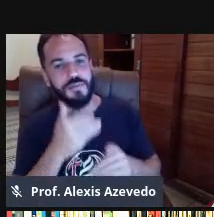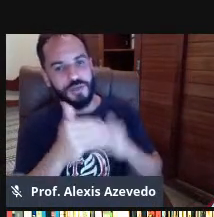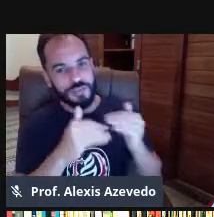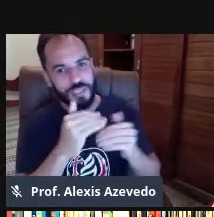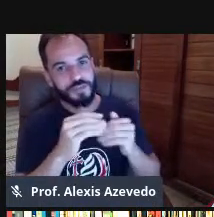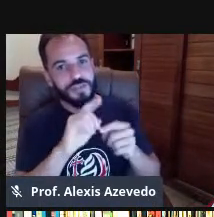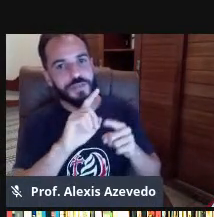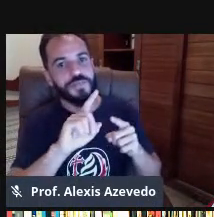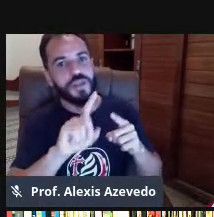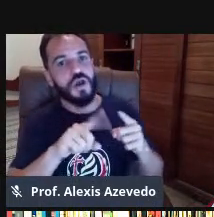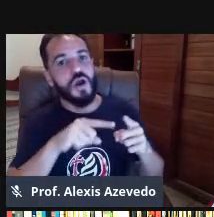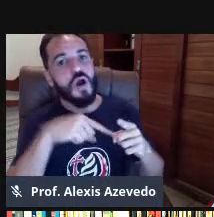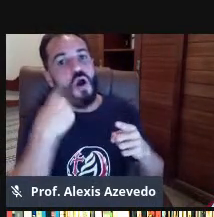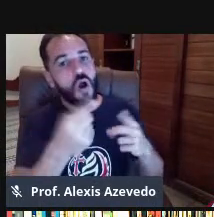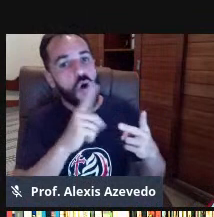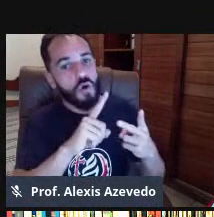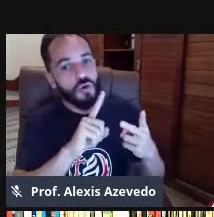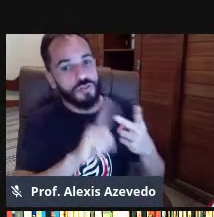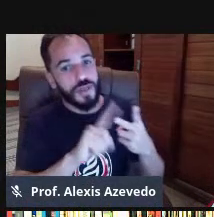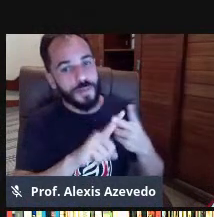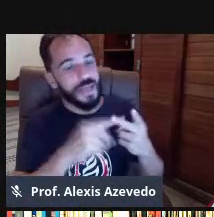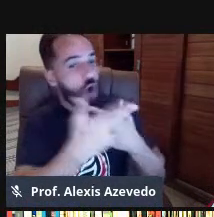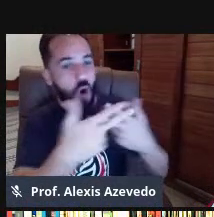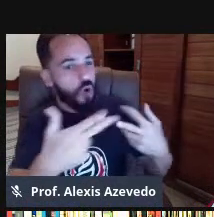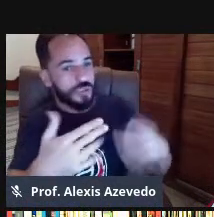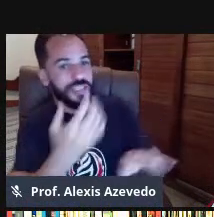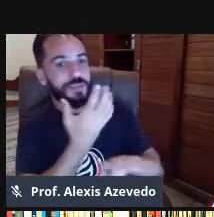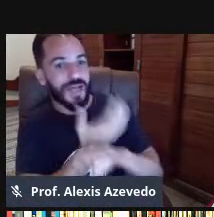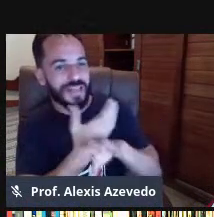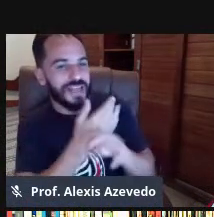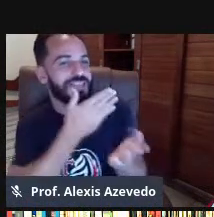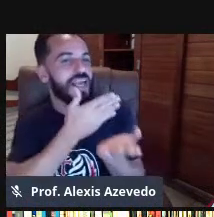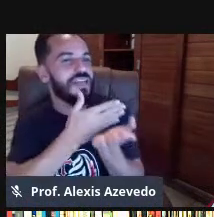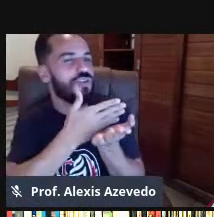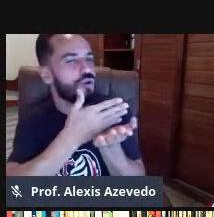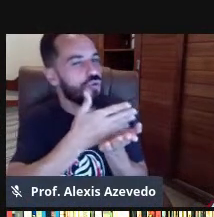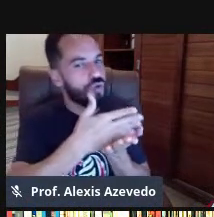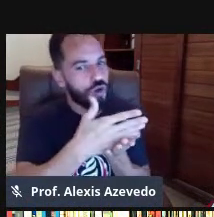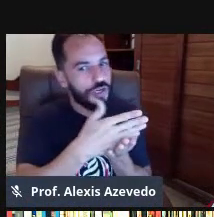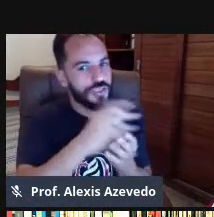ou em relações a criatividades, né, introdução à